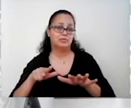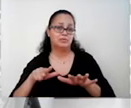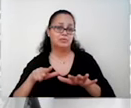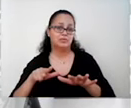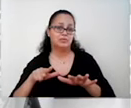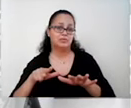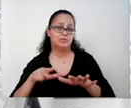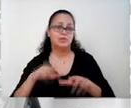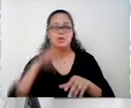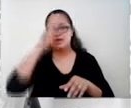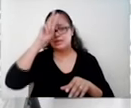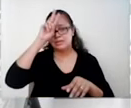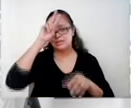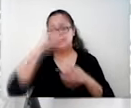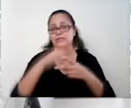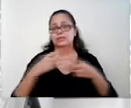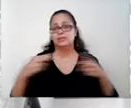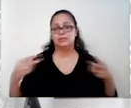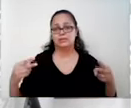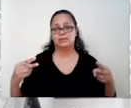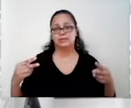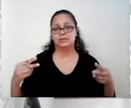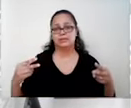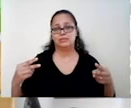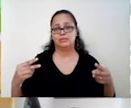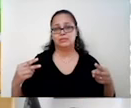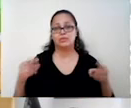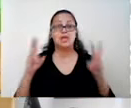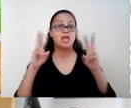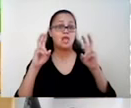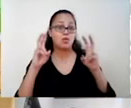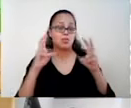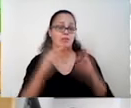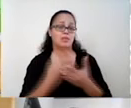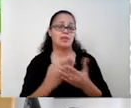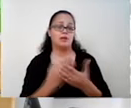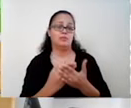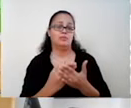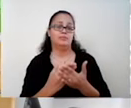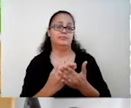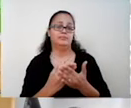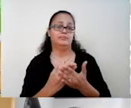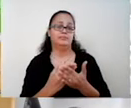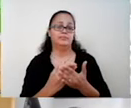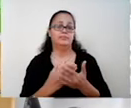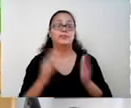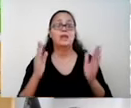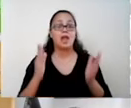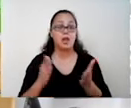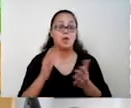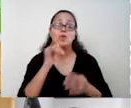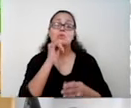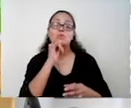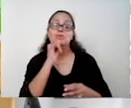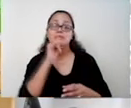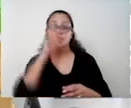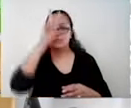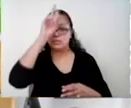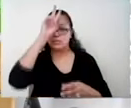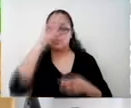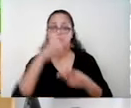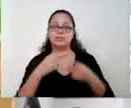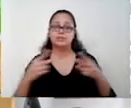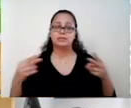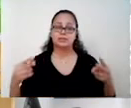os insetos, que é tema dessa aula. Bom, agora alguns exemplos de insetos. Nós temos